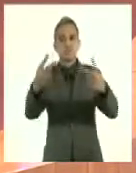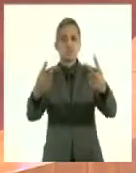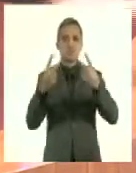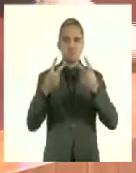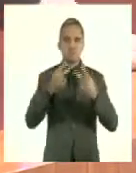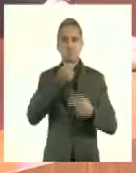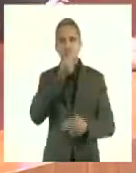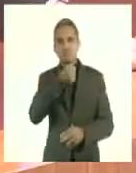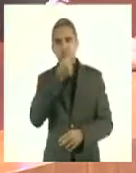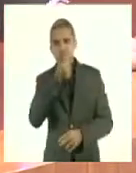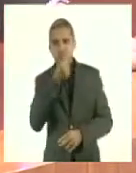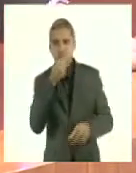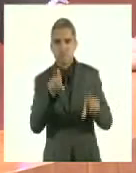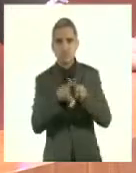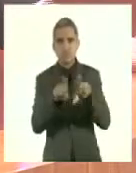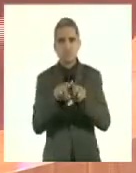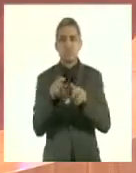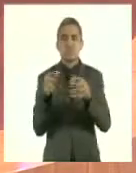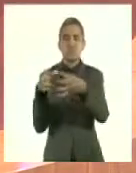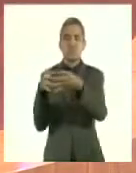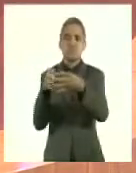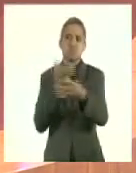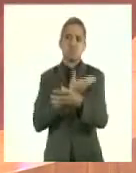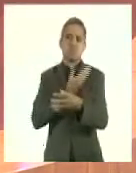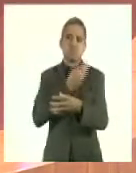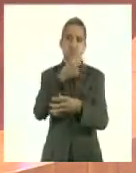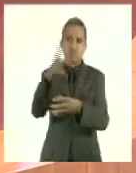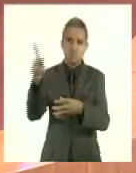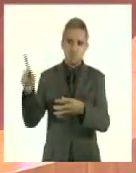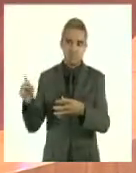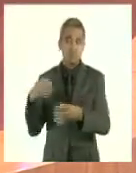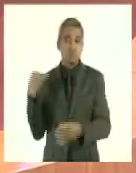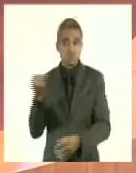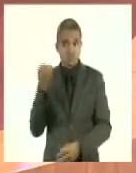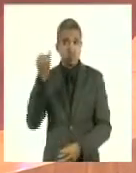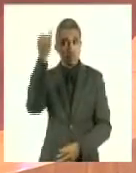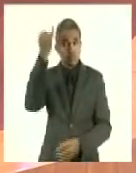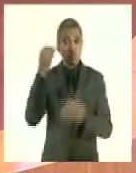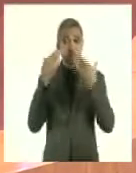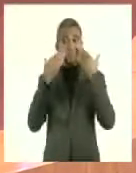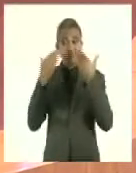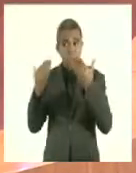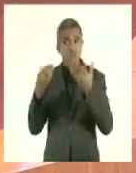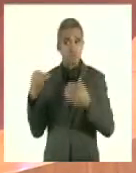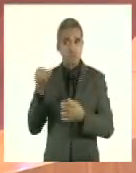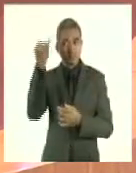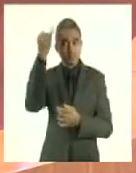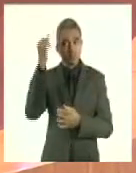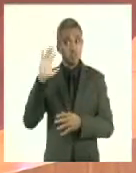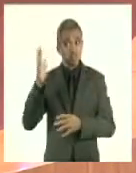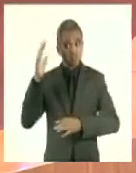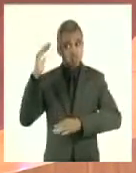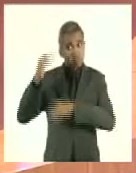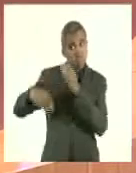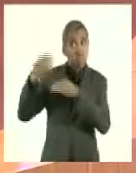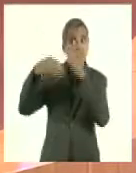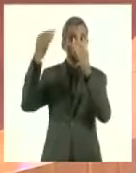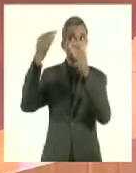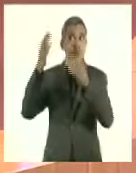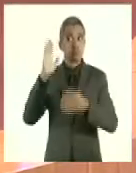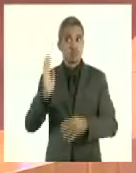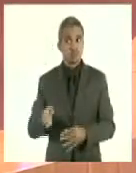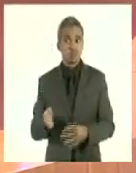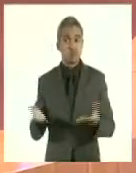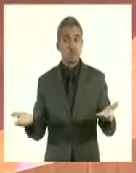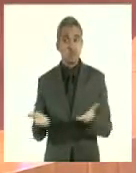e para os seus colegas. Isso é importante. Vossa Excelência já avançou muito quando veio à tribuna